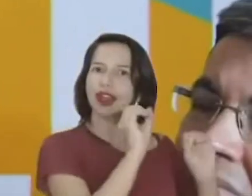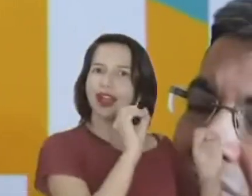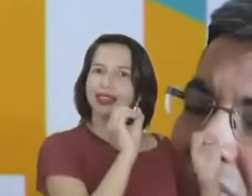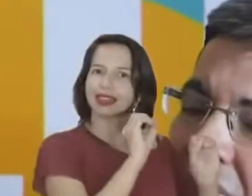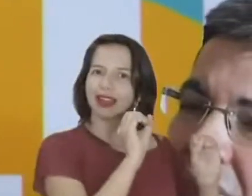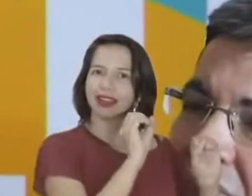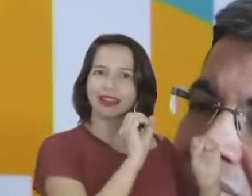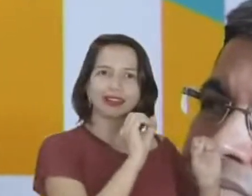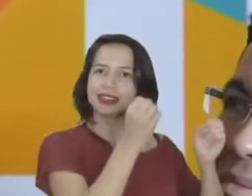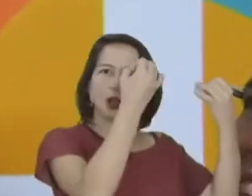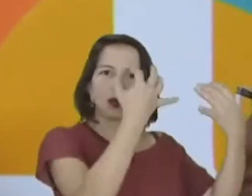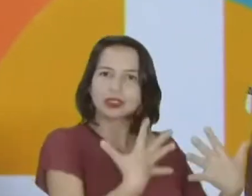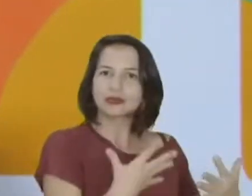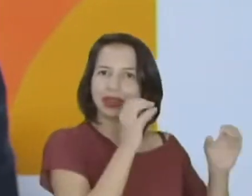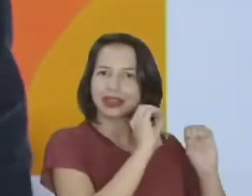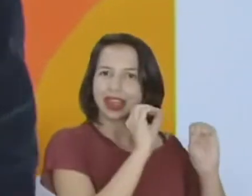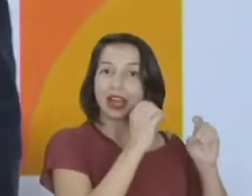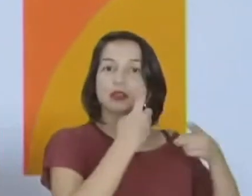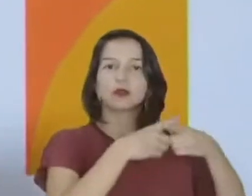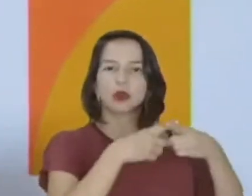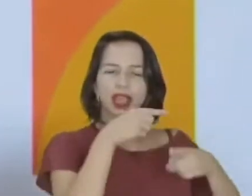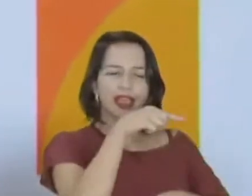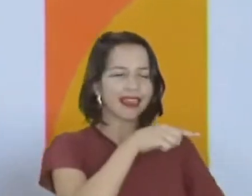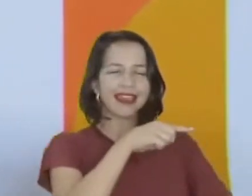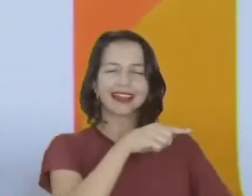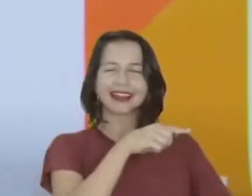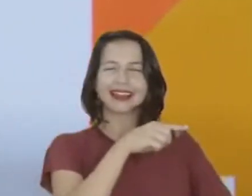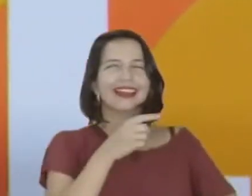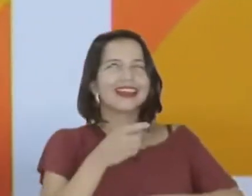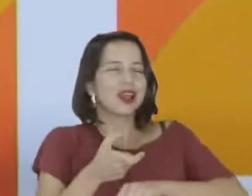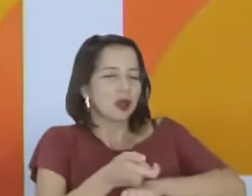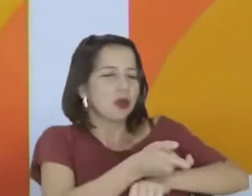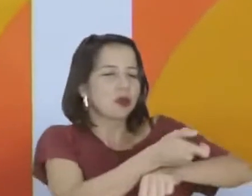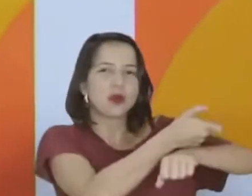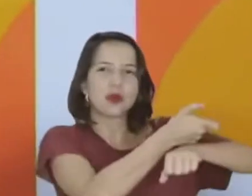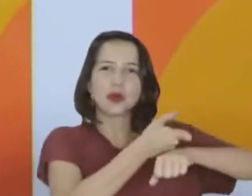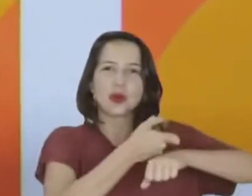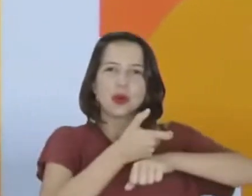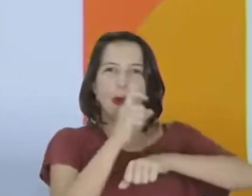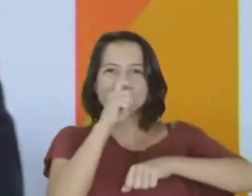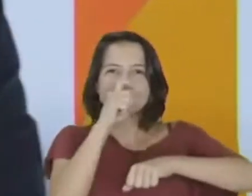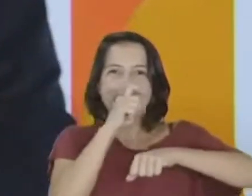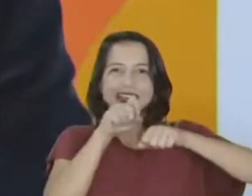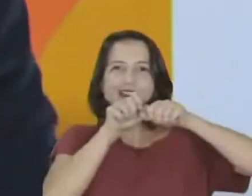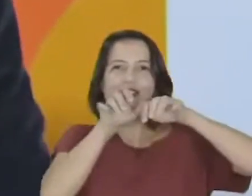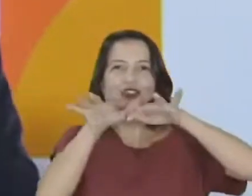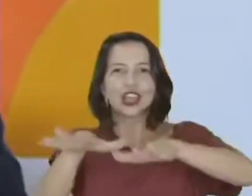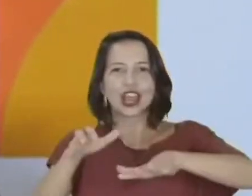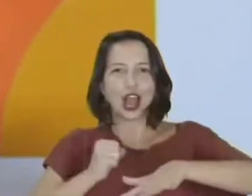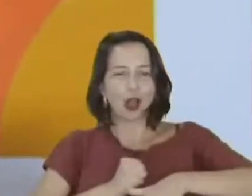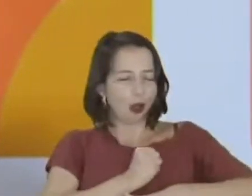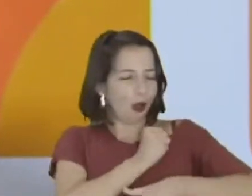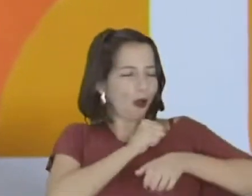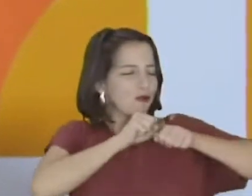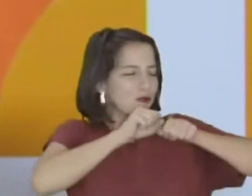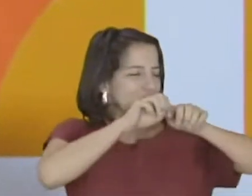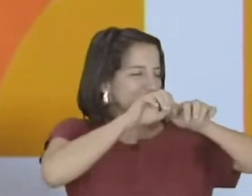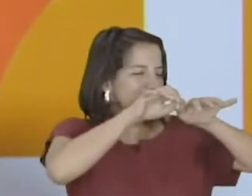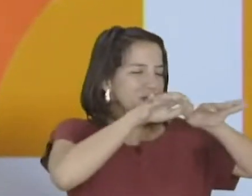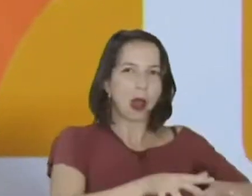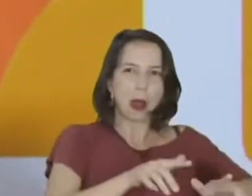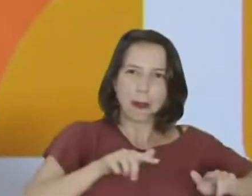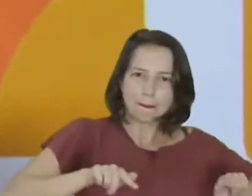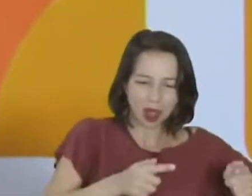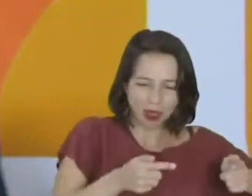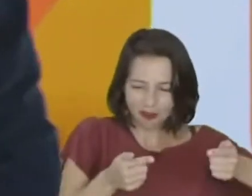base nas mentiras. Ele foi eleito presidente com base no ódio, com base na provocação.